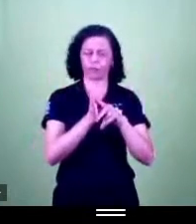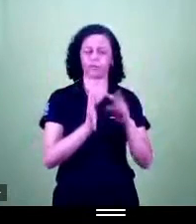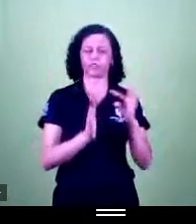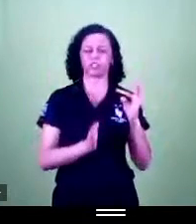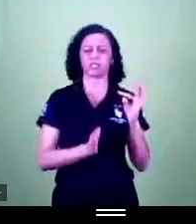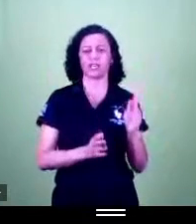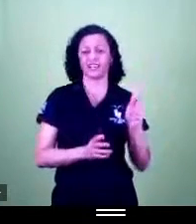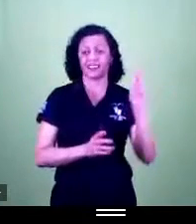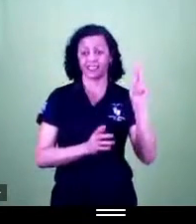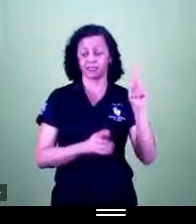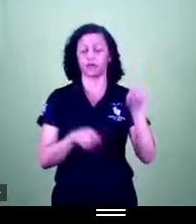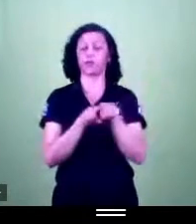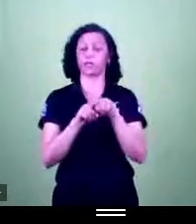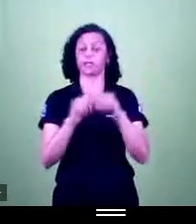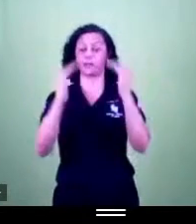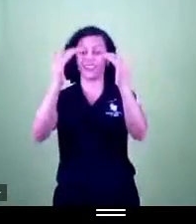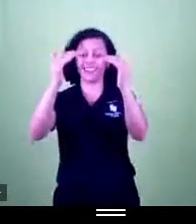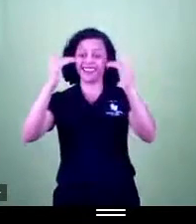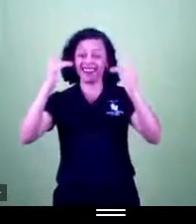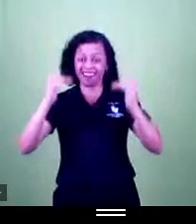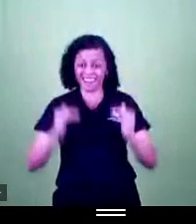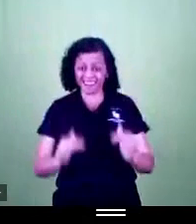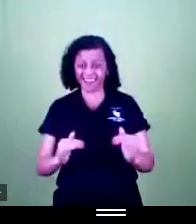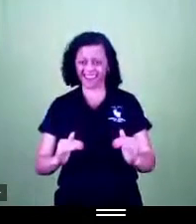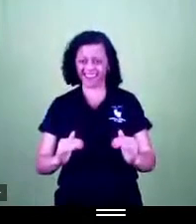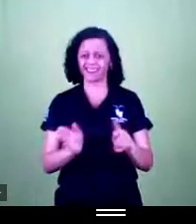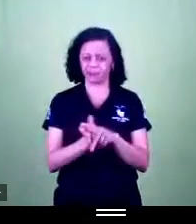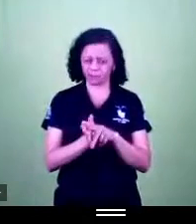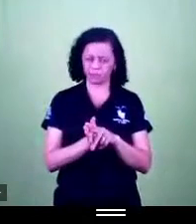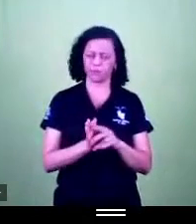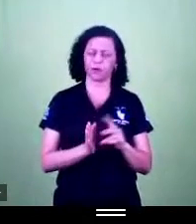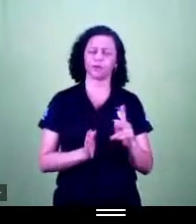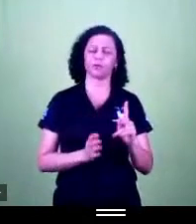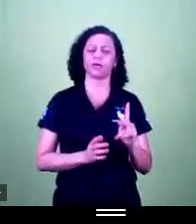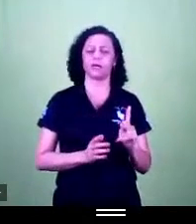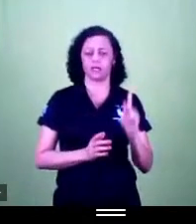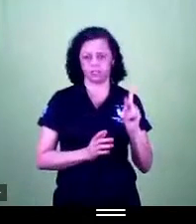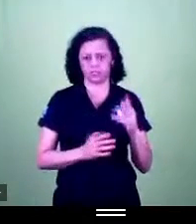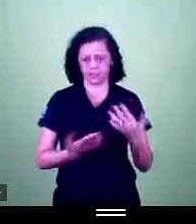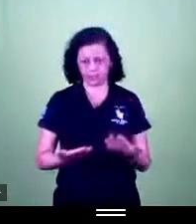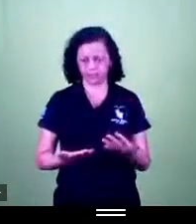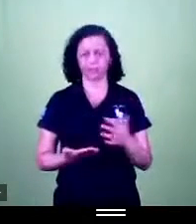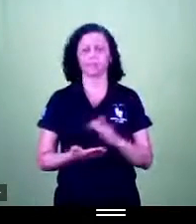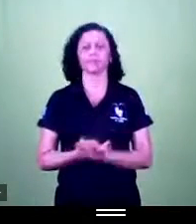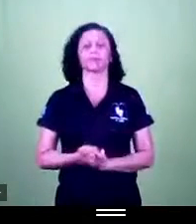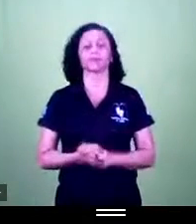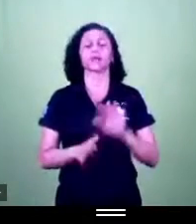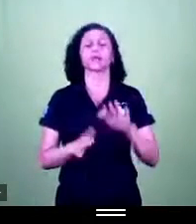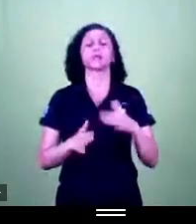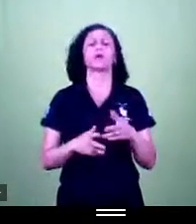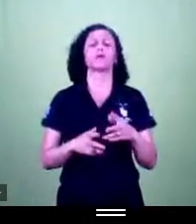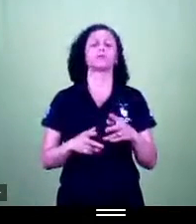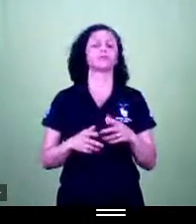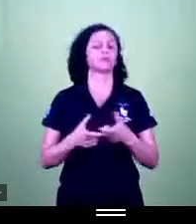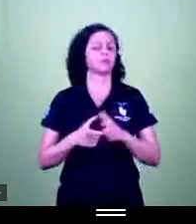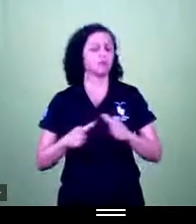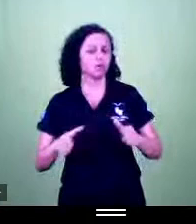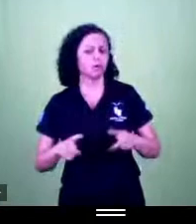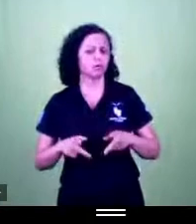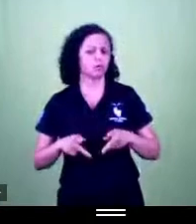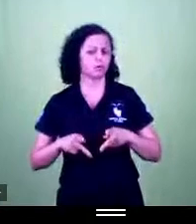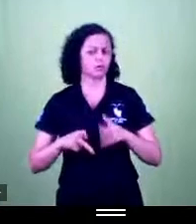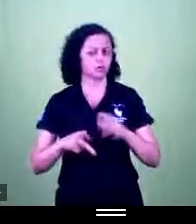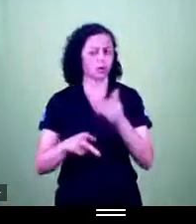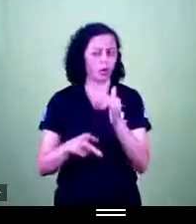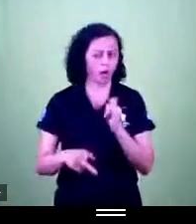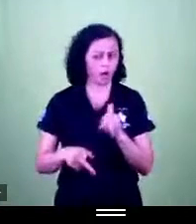vão encontrar aqui em circuitos de corrente contínua, não é diferente do circuito de corrente alternada e circuito de modo geral, nós temos as